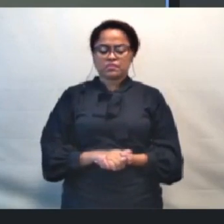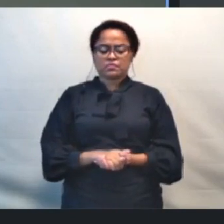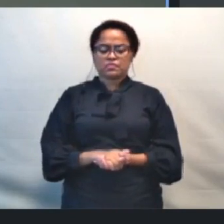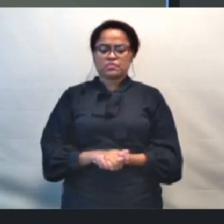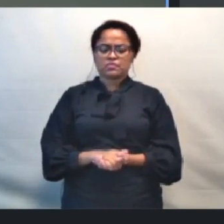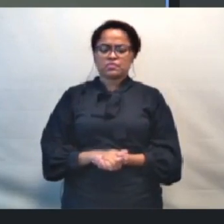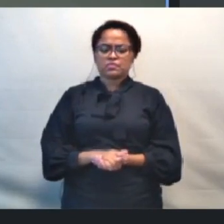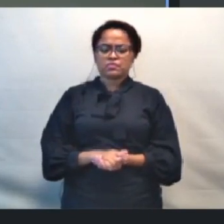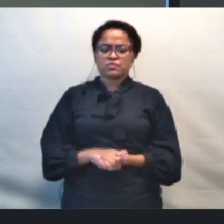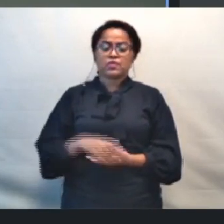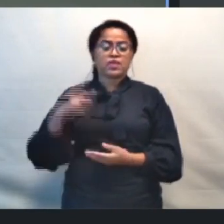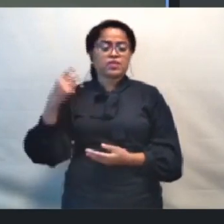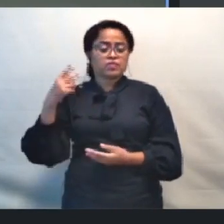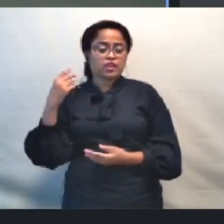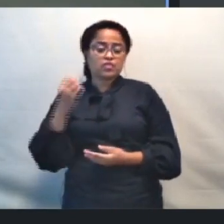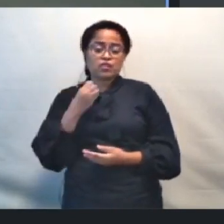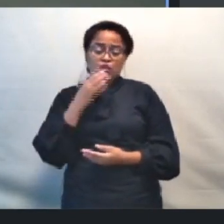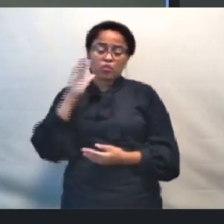Vereador, boa tarde.